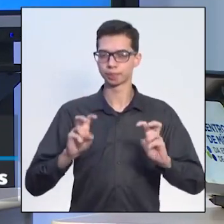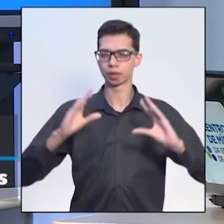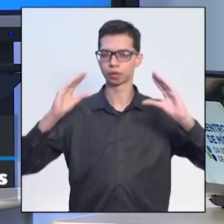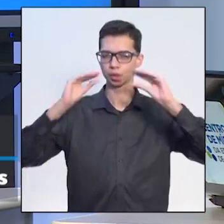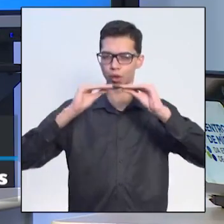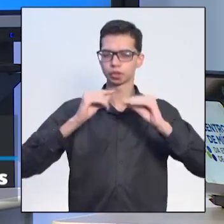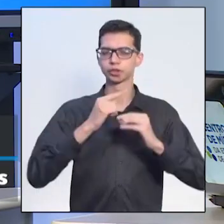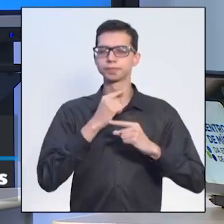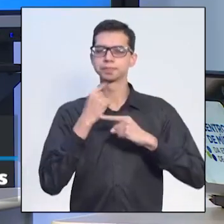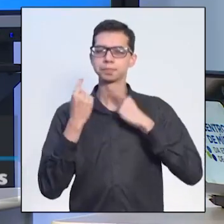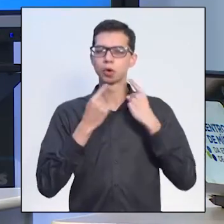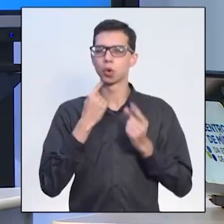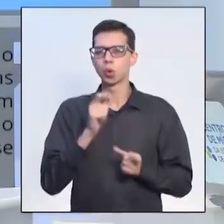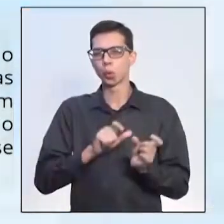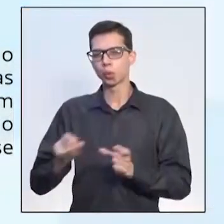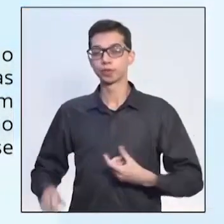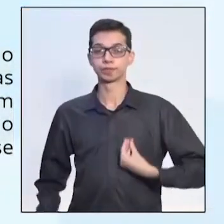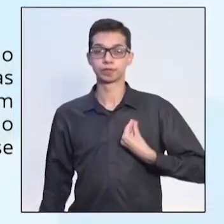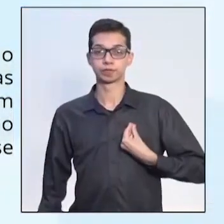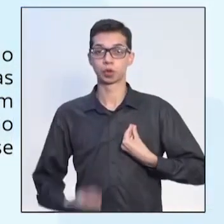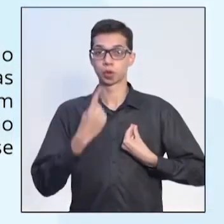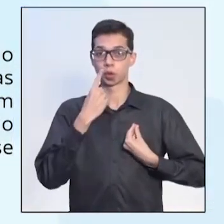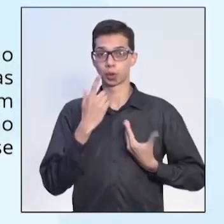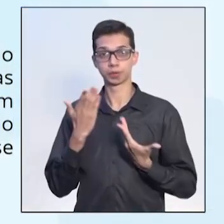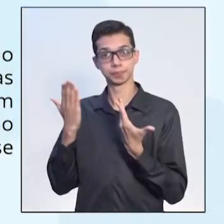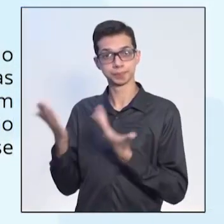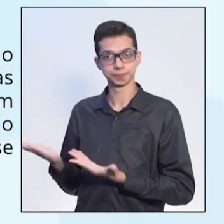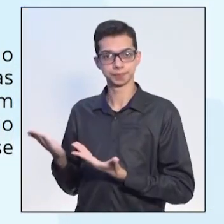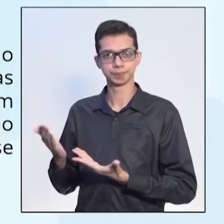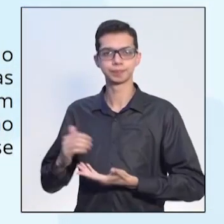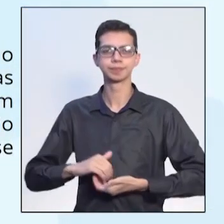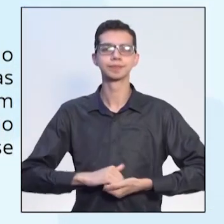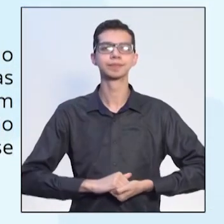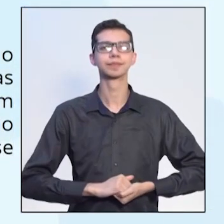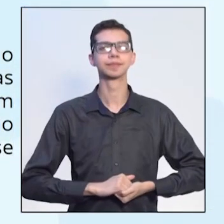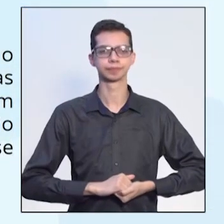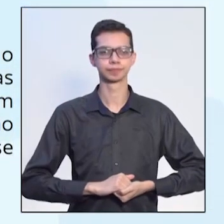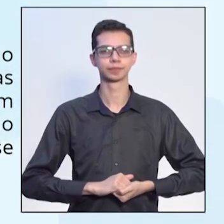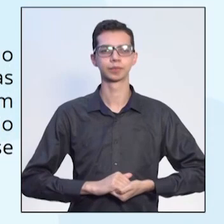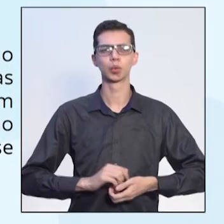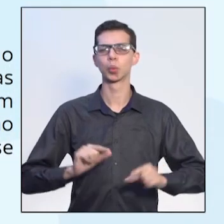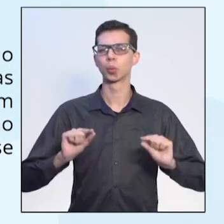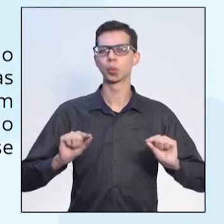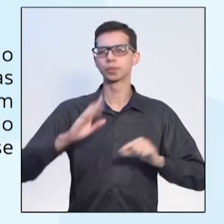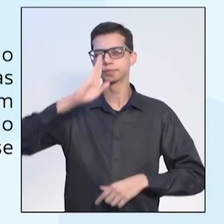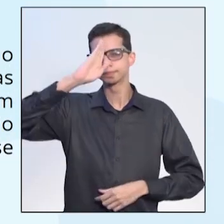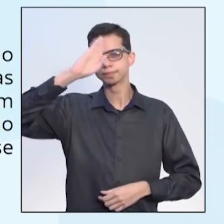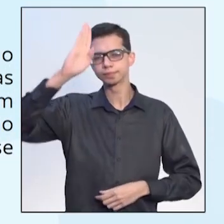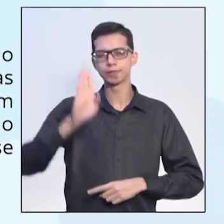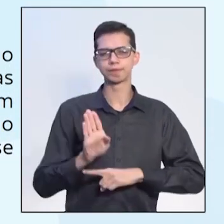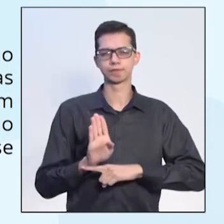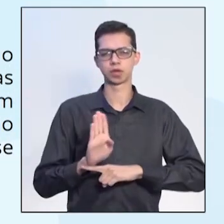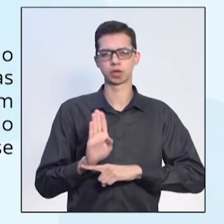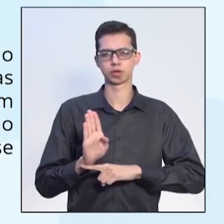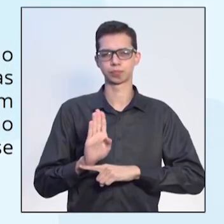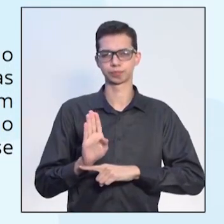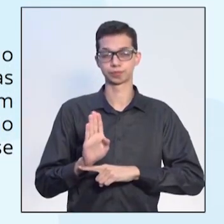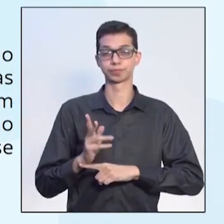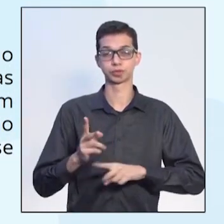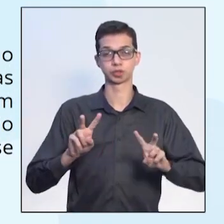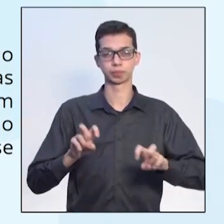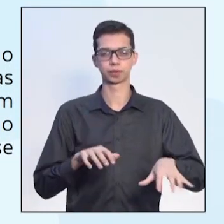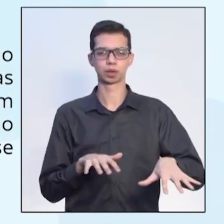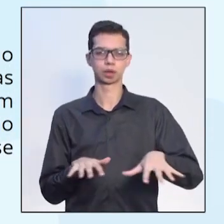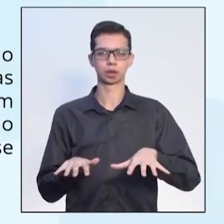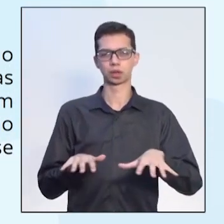lá. Na tela, por favor. O mais genial dos filmes de zumbi, por Mauro Marcel. Ou seja, eu sou o autor